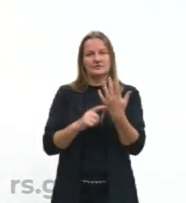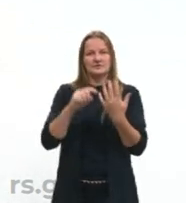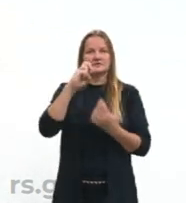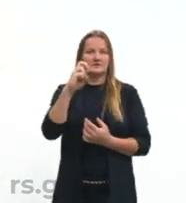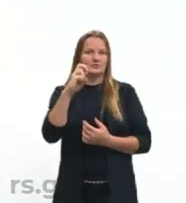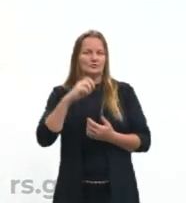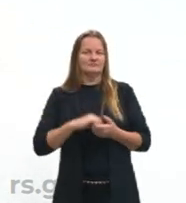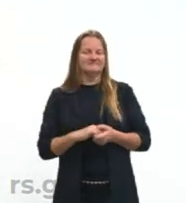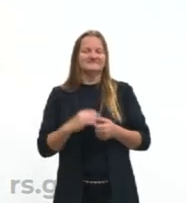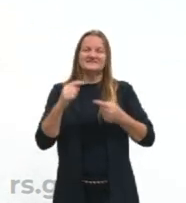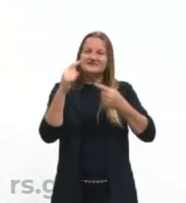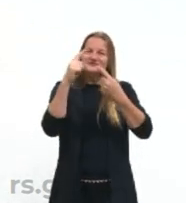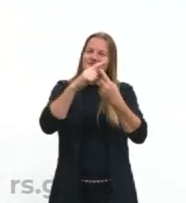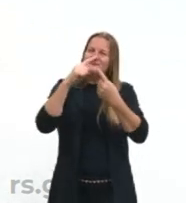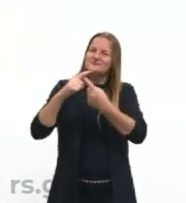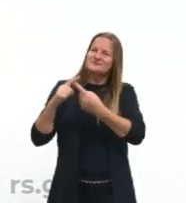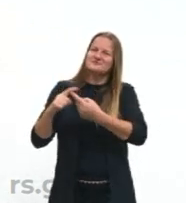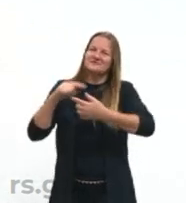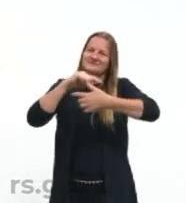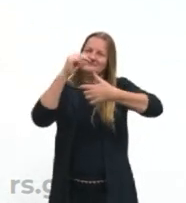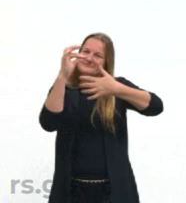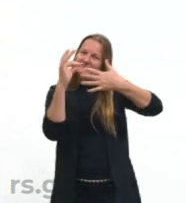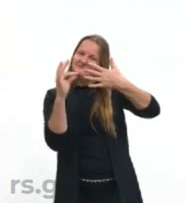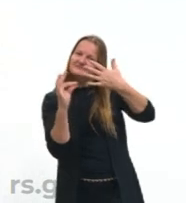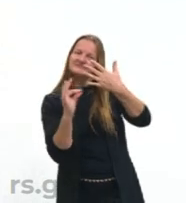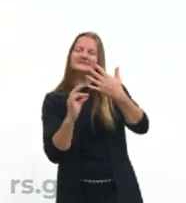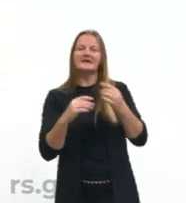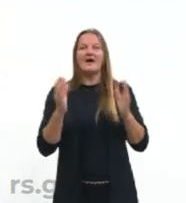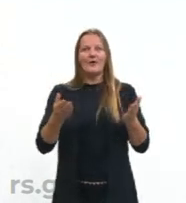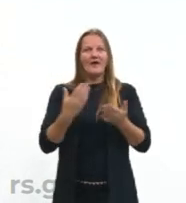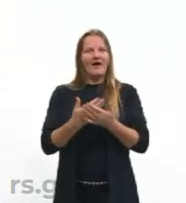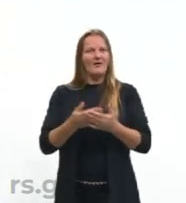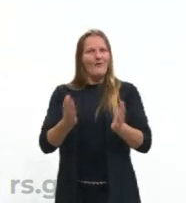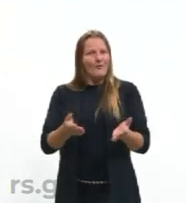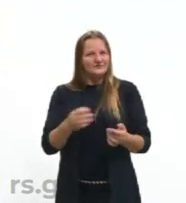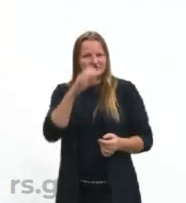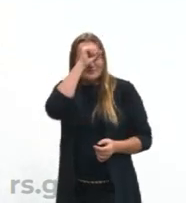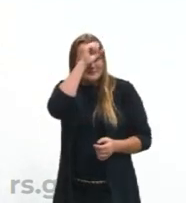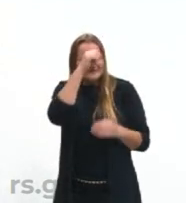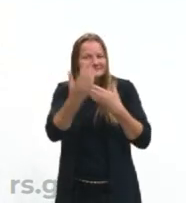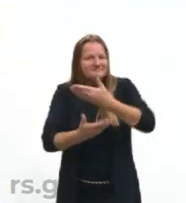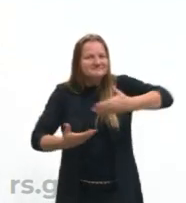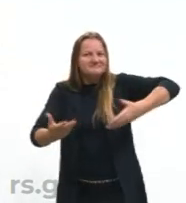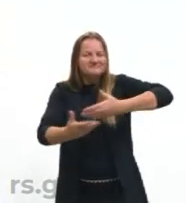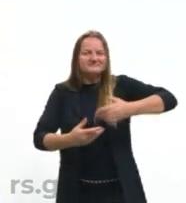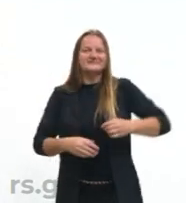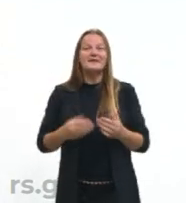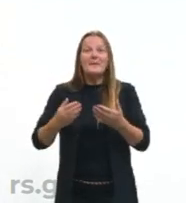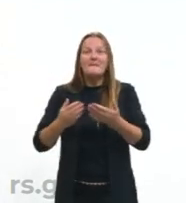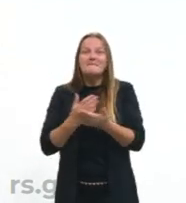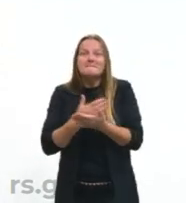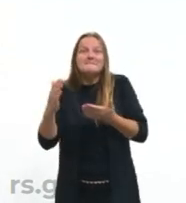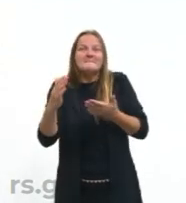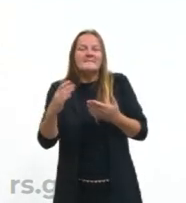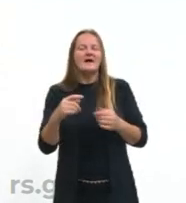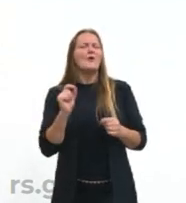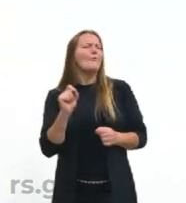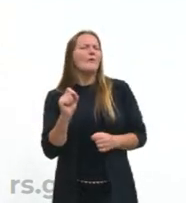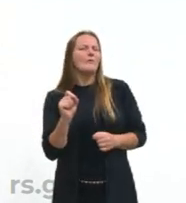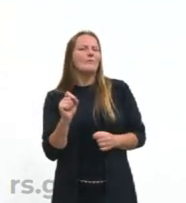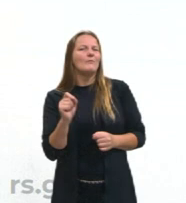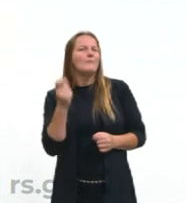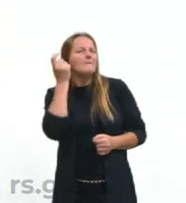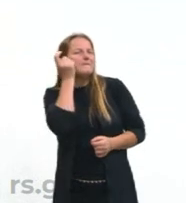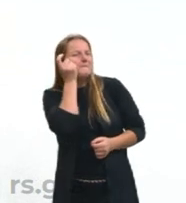sistemas esses essas cinco formas de conhecimento nós iremos tratar na aula de hoje e nós partimos dessa problematização